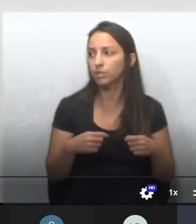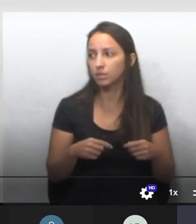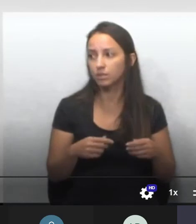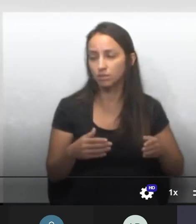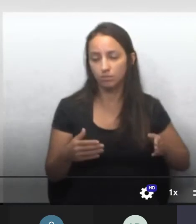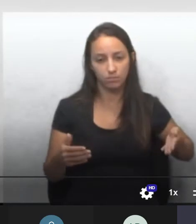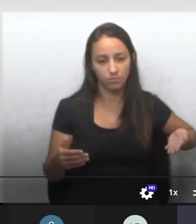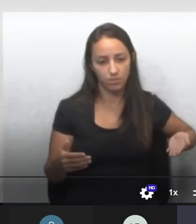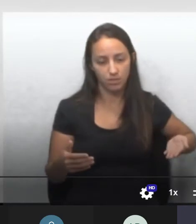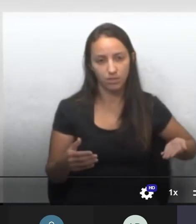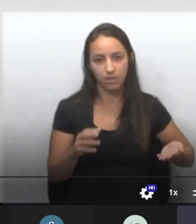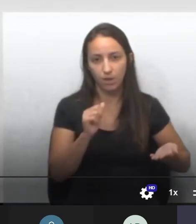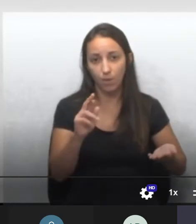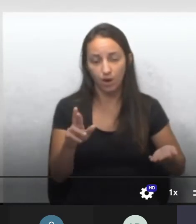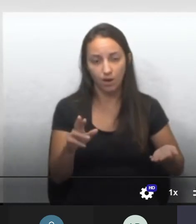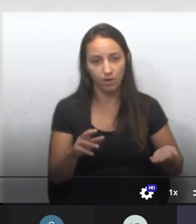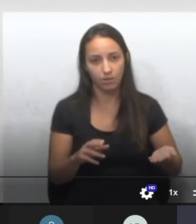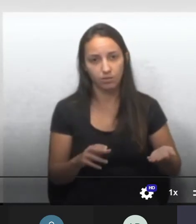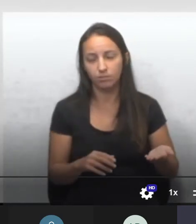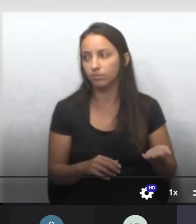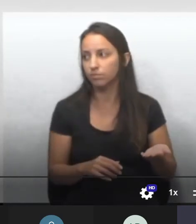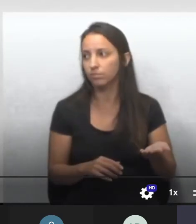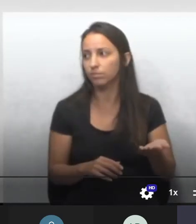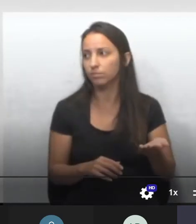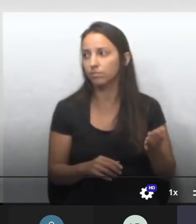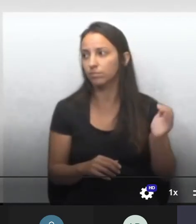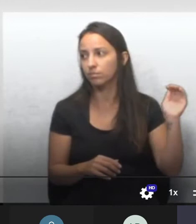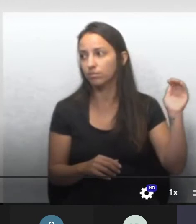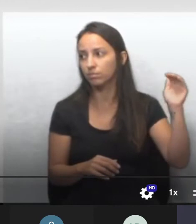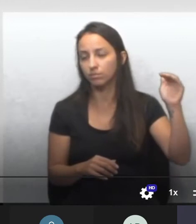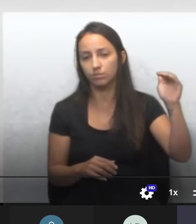para entrar o ar